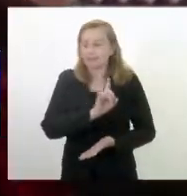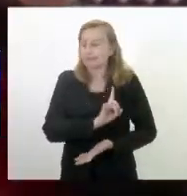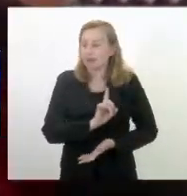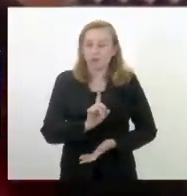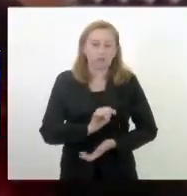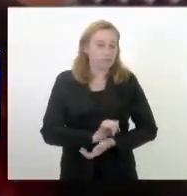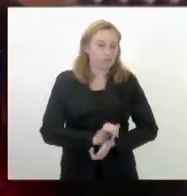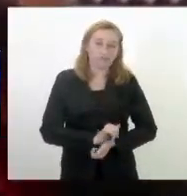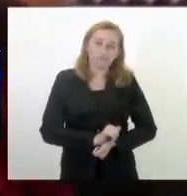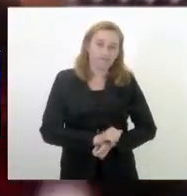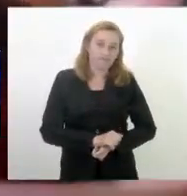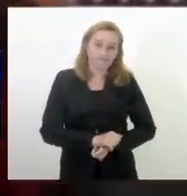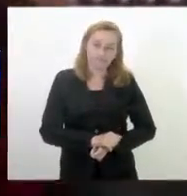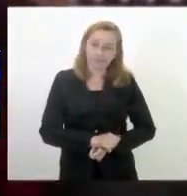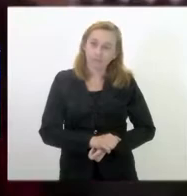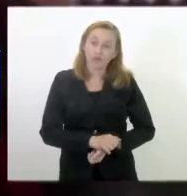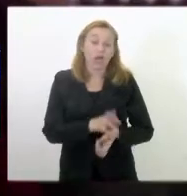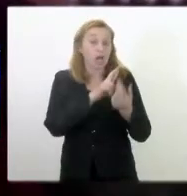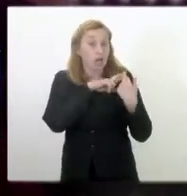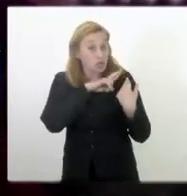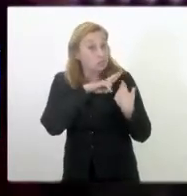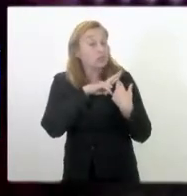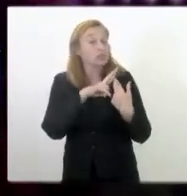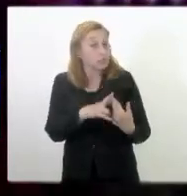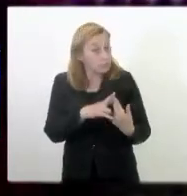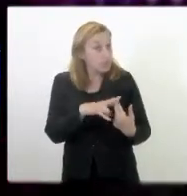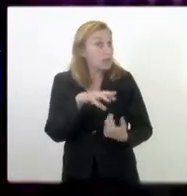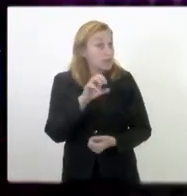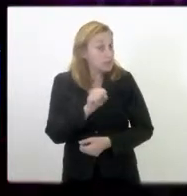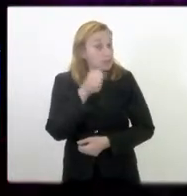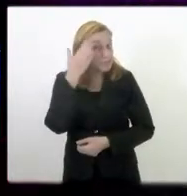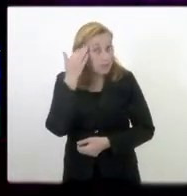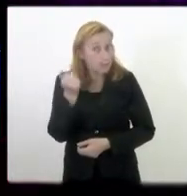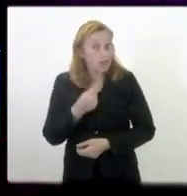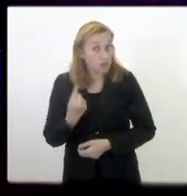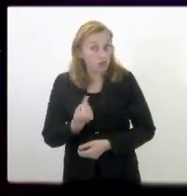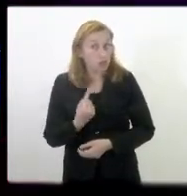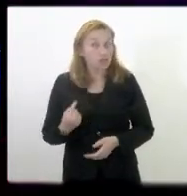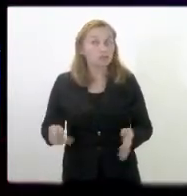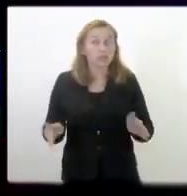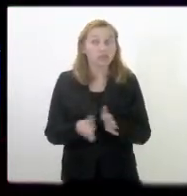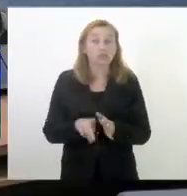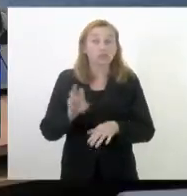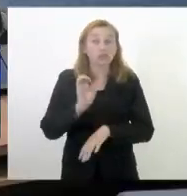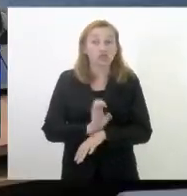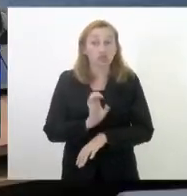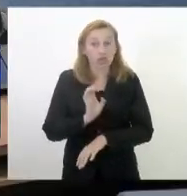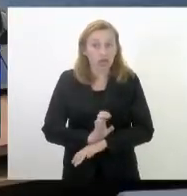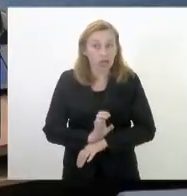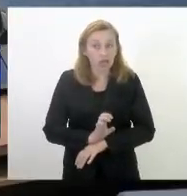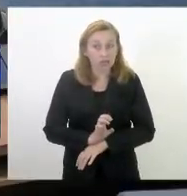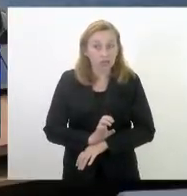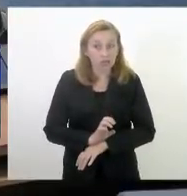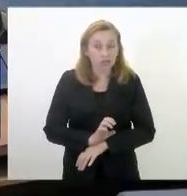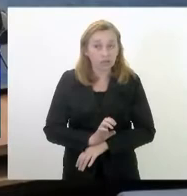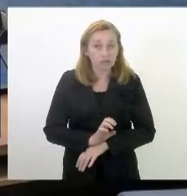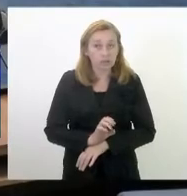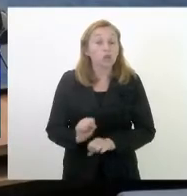com toda a responsabilidade, sabendo que estamos em um Estado... Deputada Mônica, por favor, para concluir.